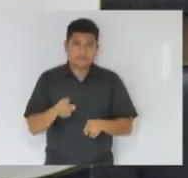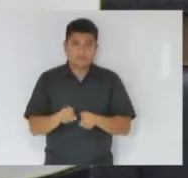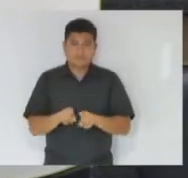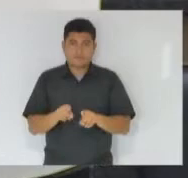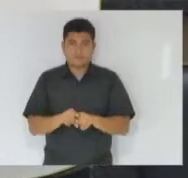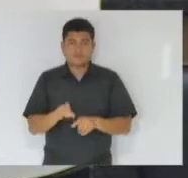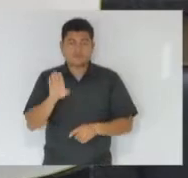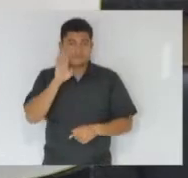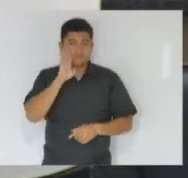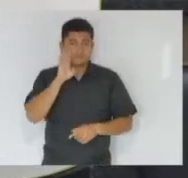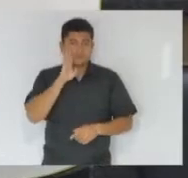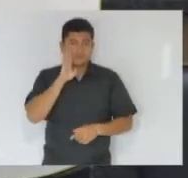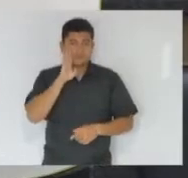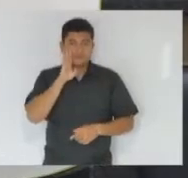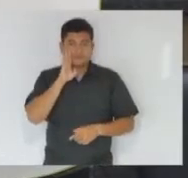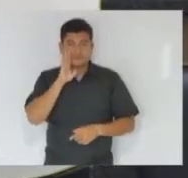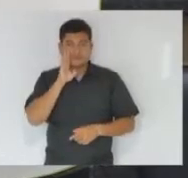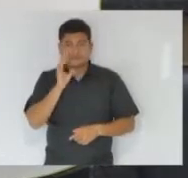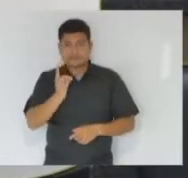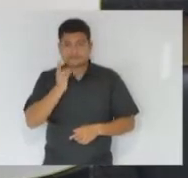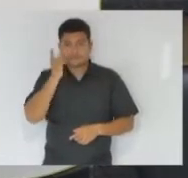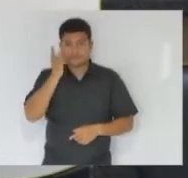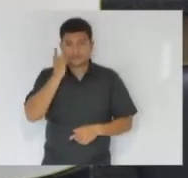Berlanda, deputado